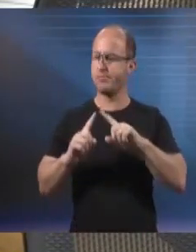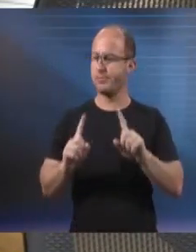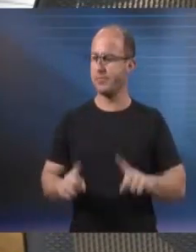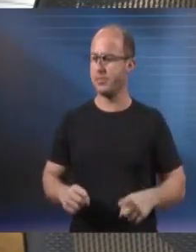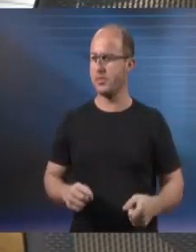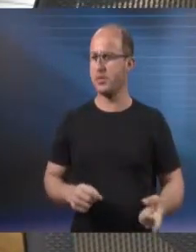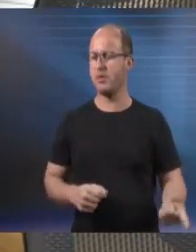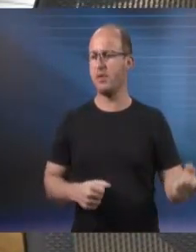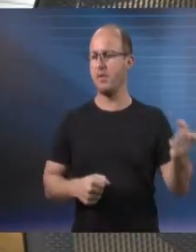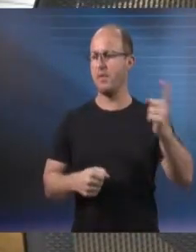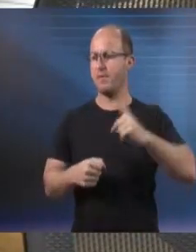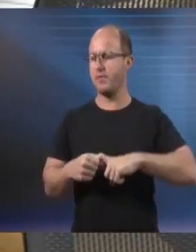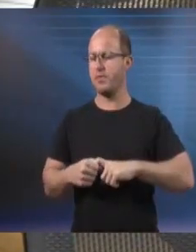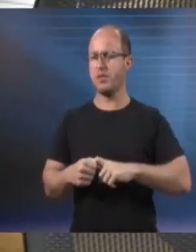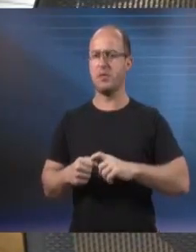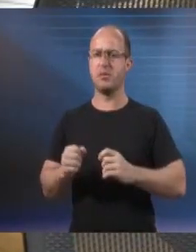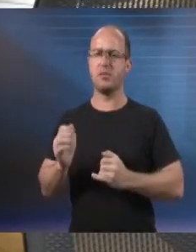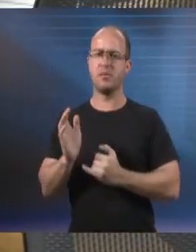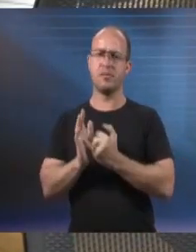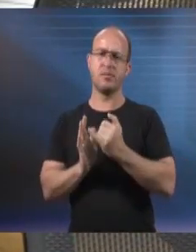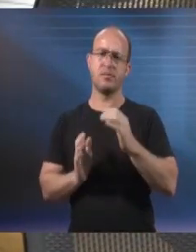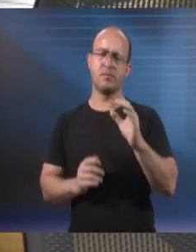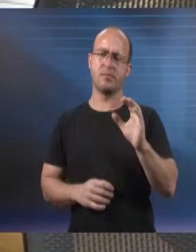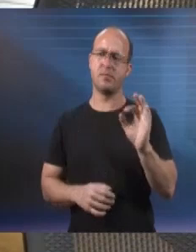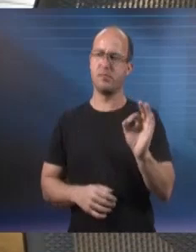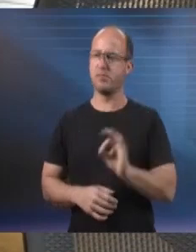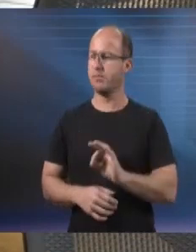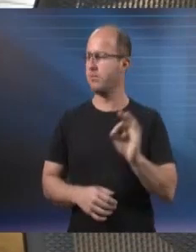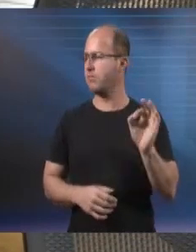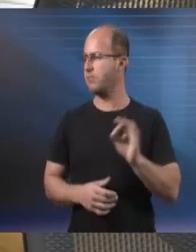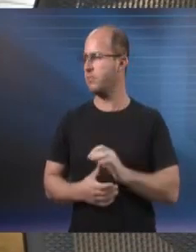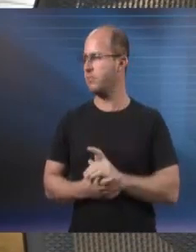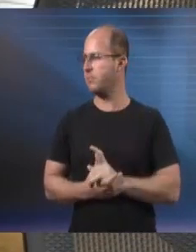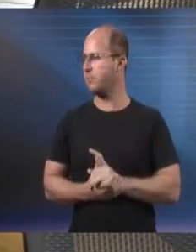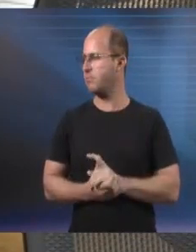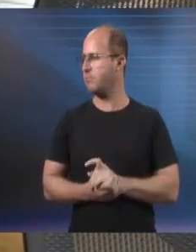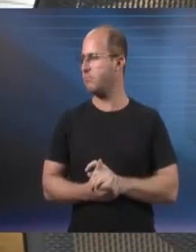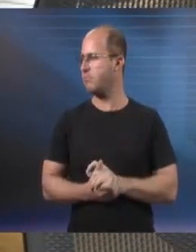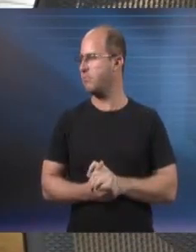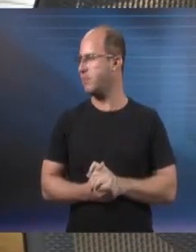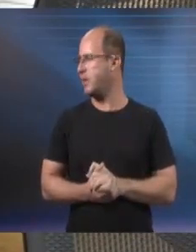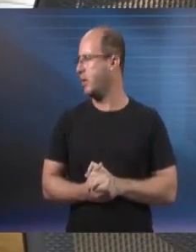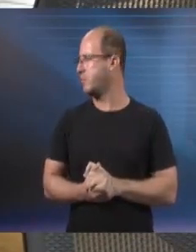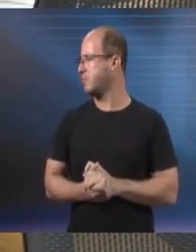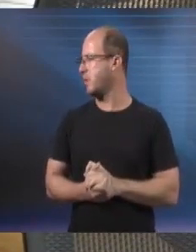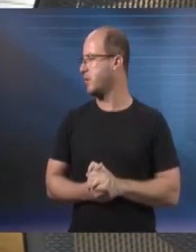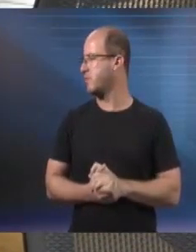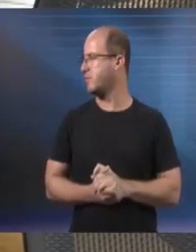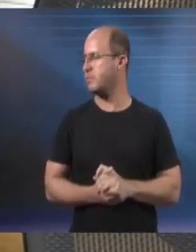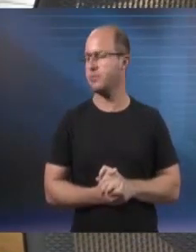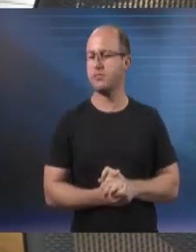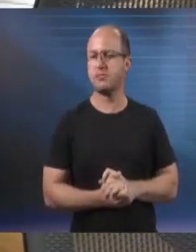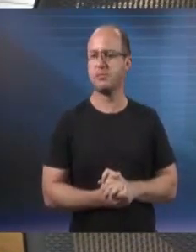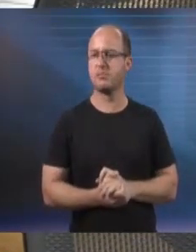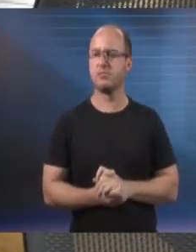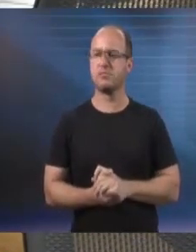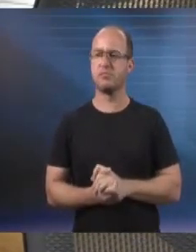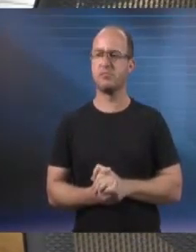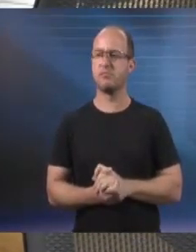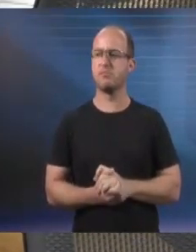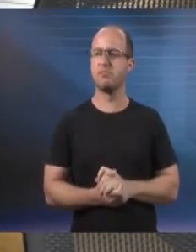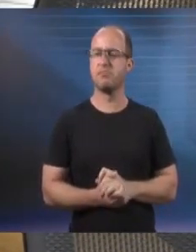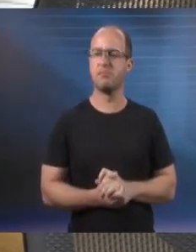voltar do aumento da alíquota modal aqui para esta casa. Eu não acredito que os deputados vão